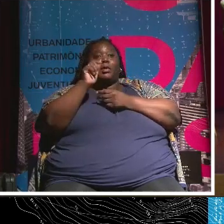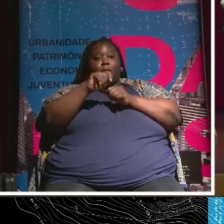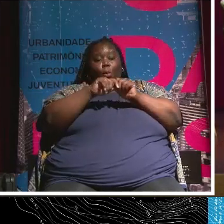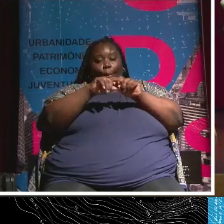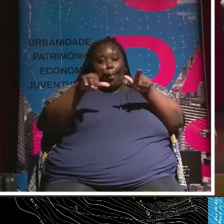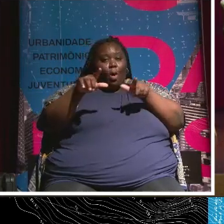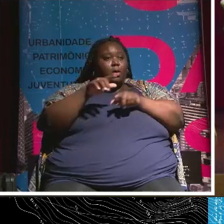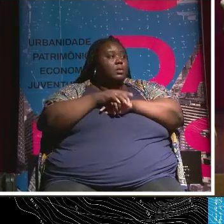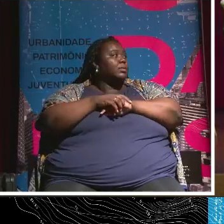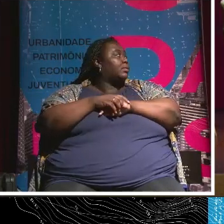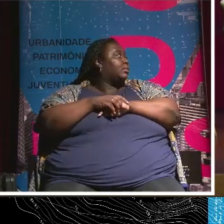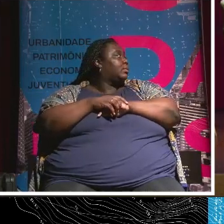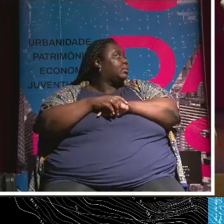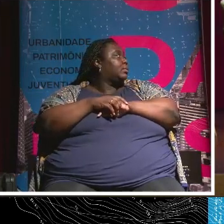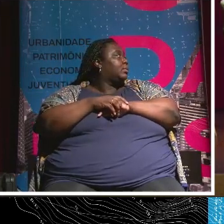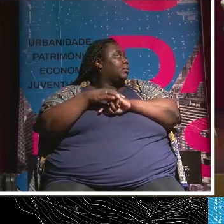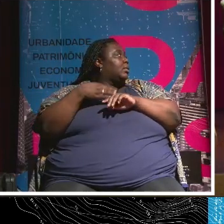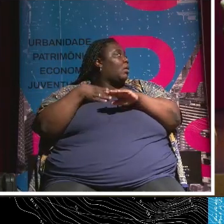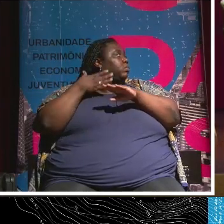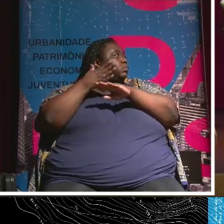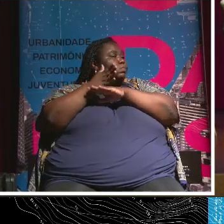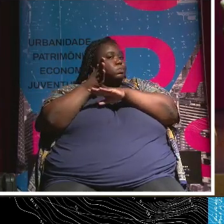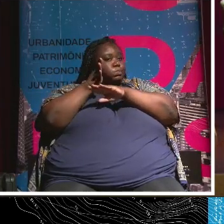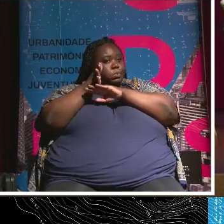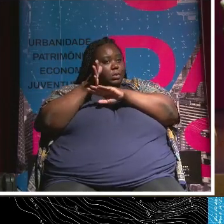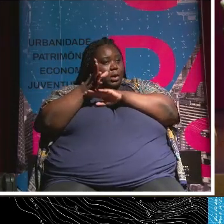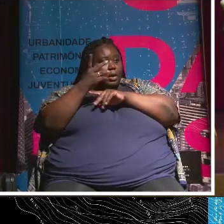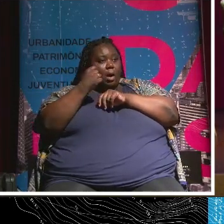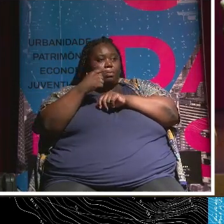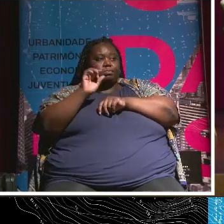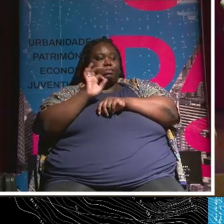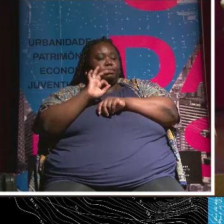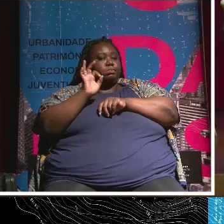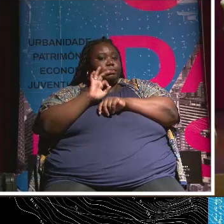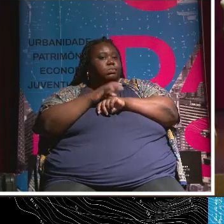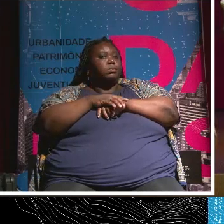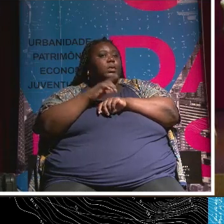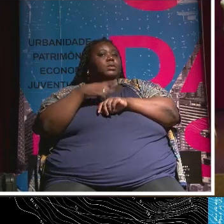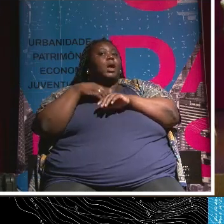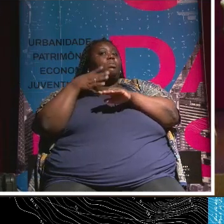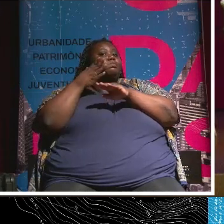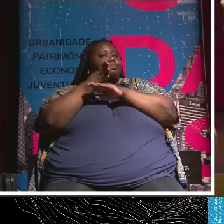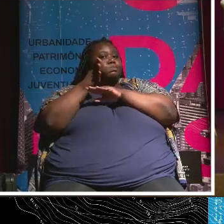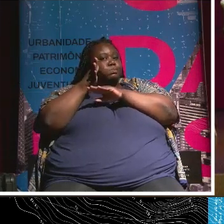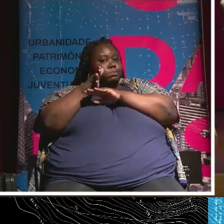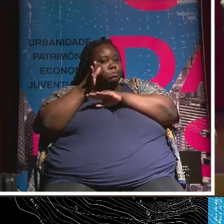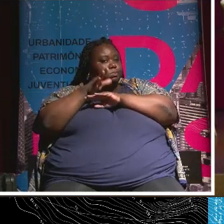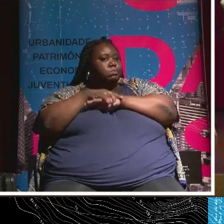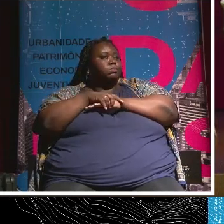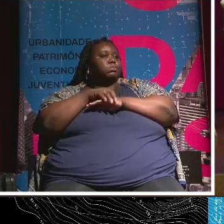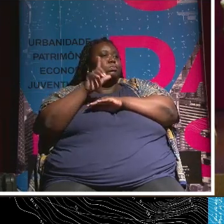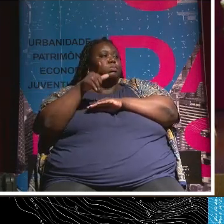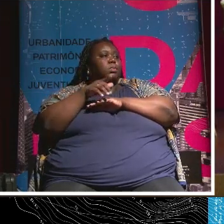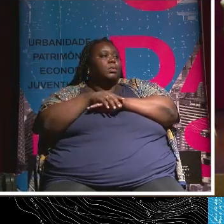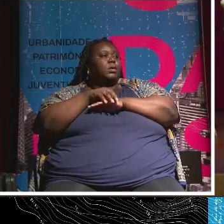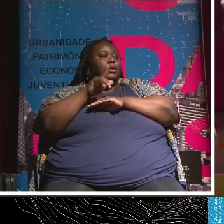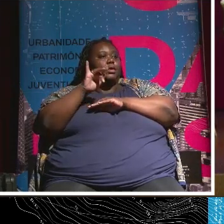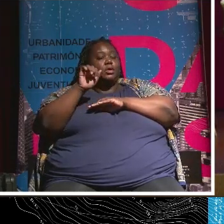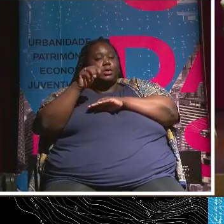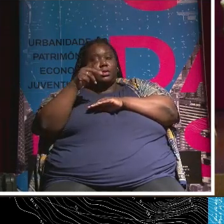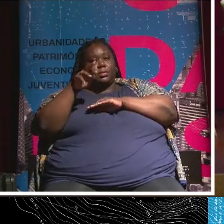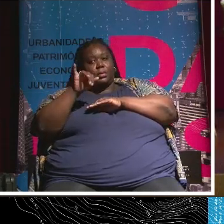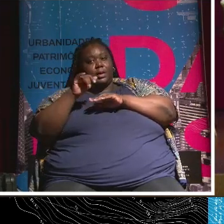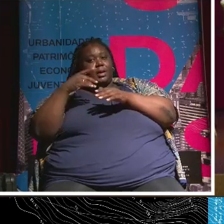vazio, eu tenho ido a muito lugar, não está, não. Eu tenho ido a muito lugar. É tipo de Ji-Paraná, em